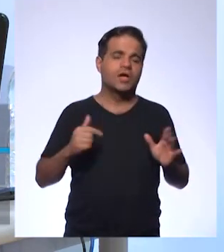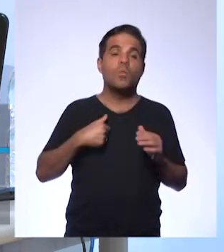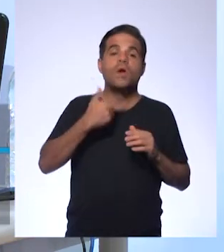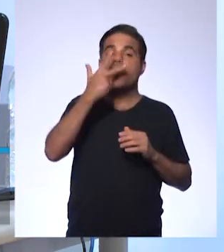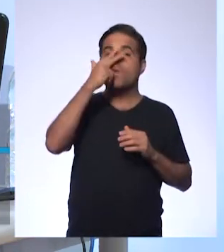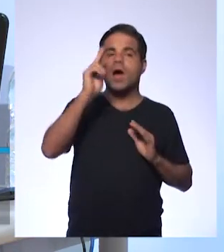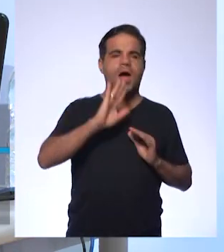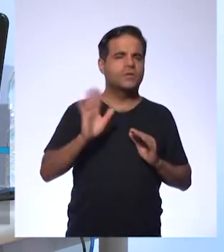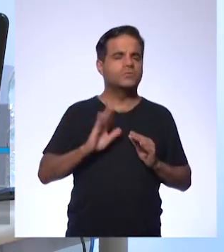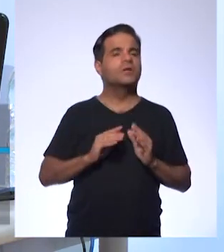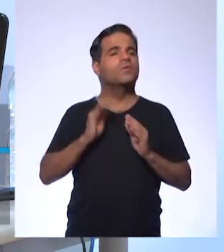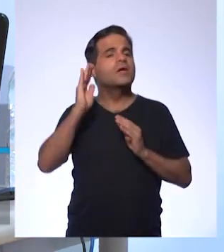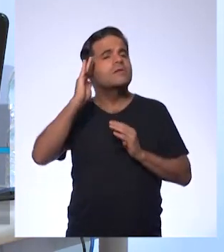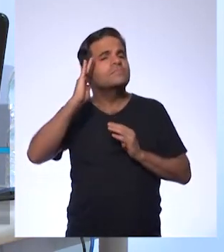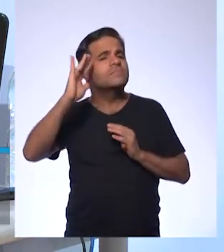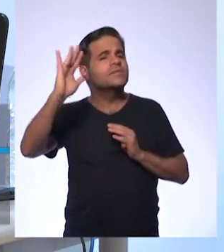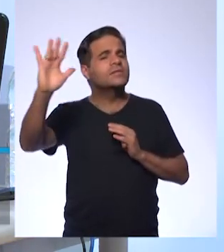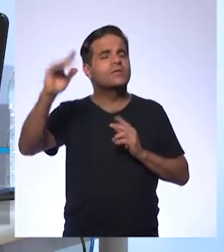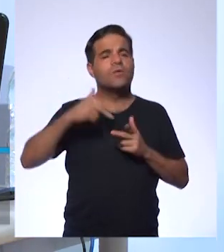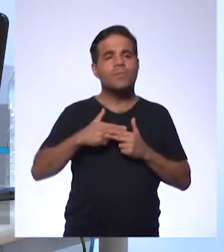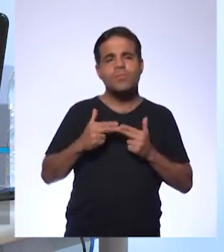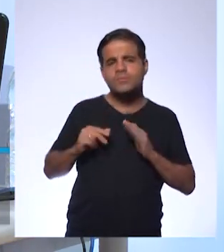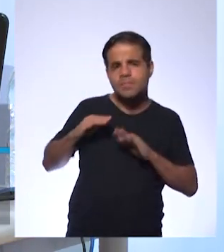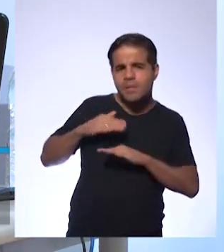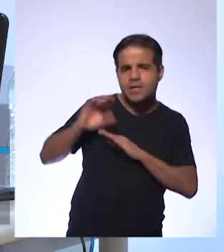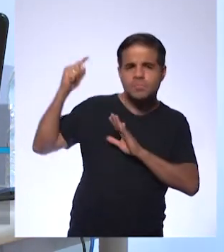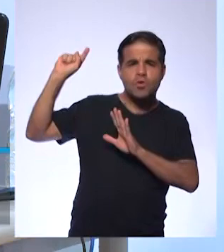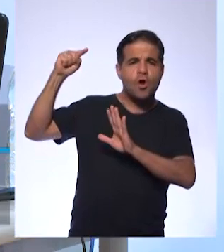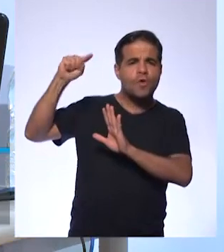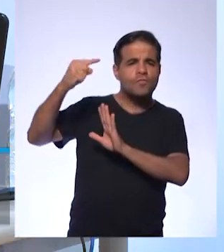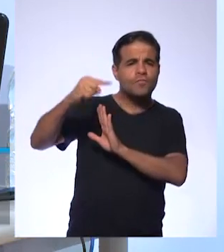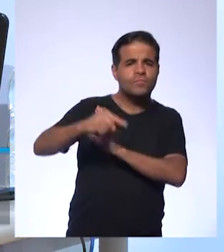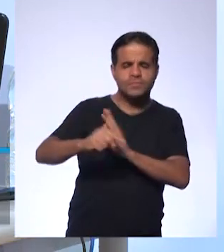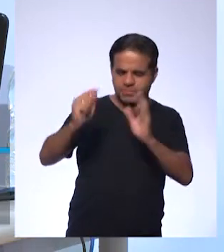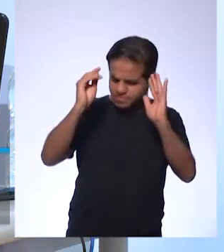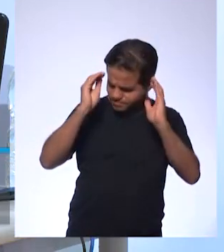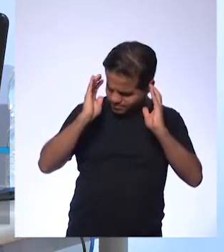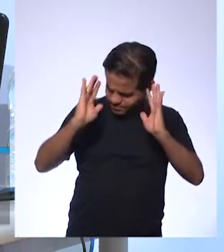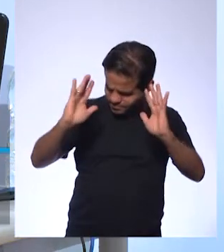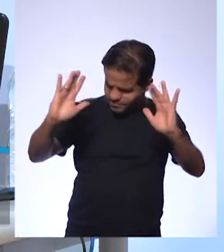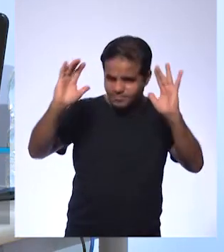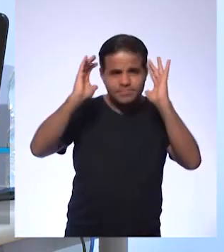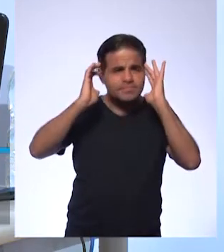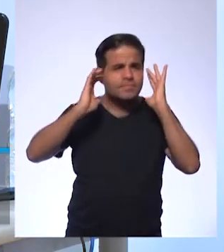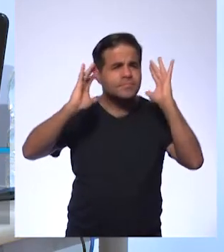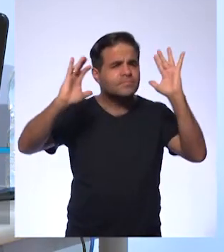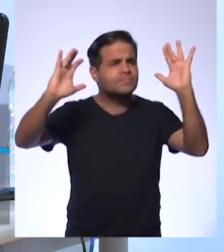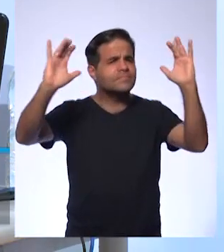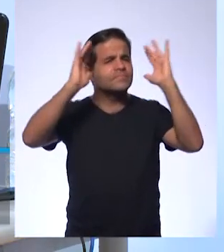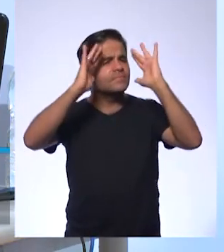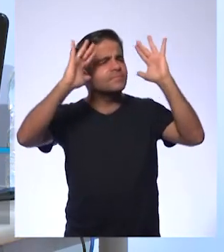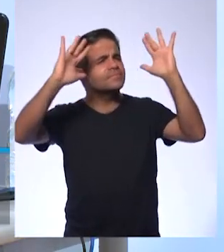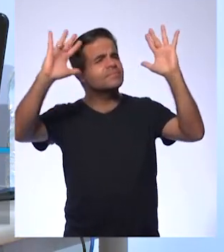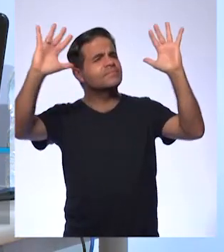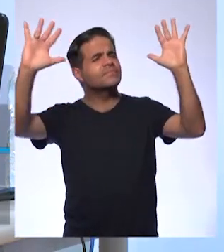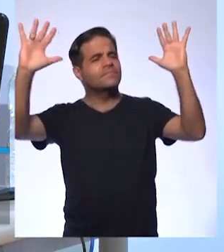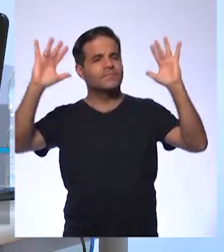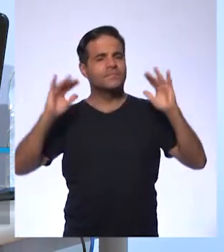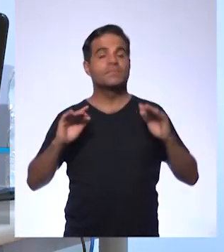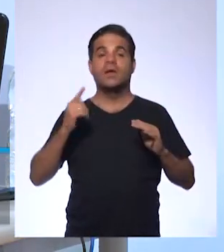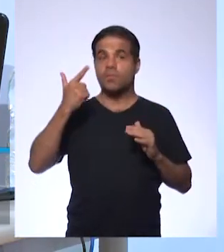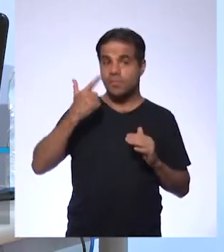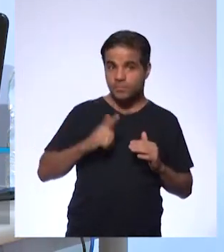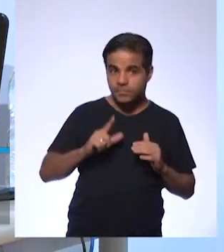acho. É uma coisa mais profunda. É pensar, mas ir além, entendeu? E aí eu